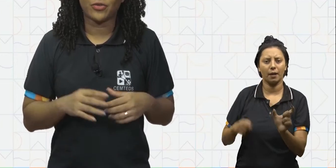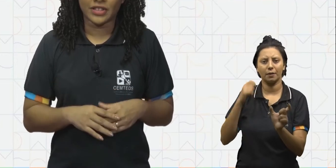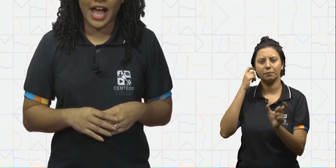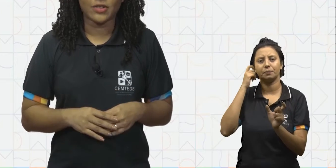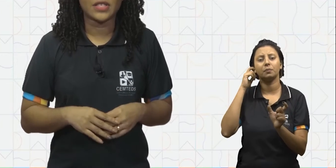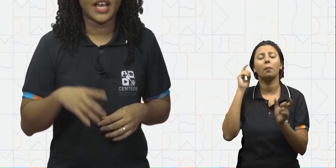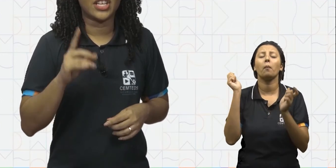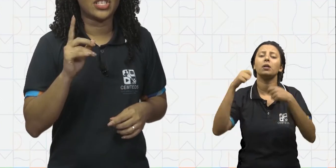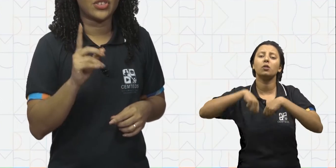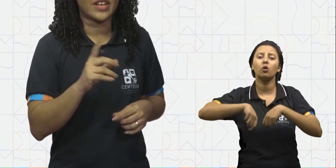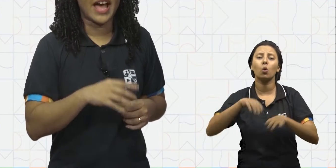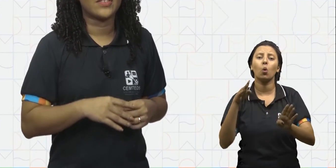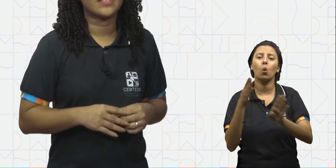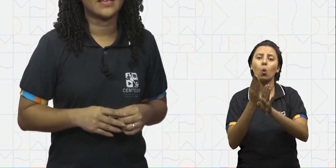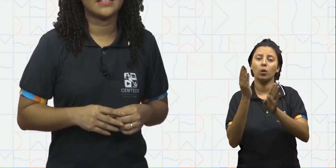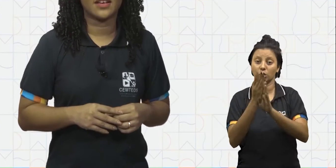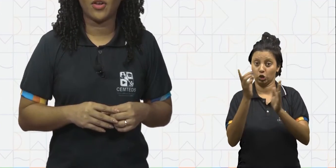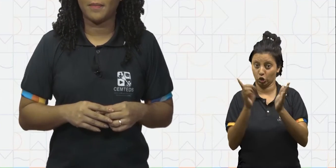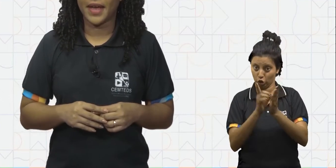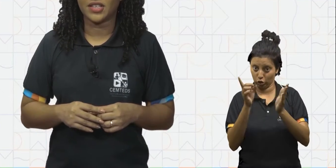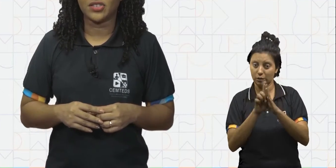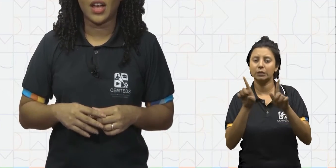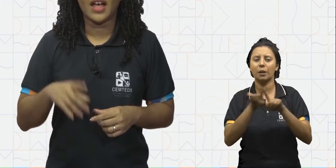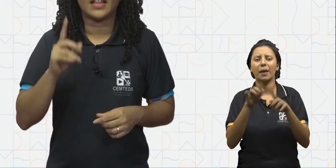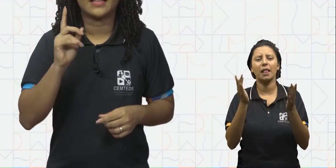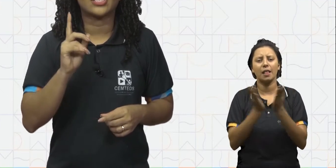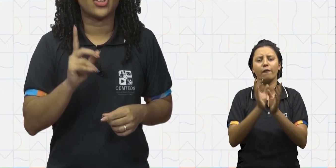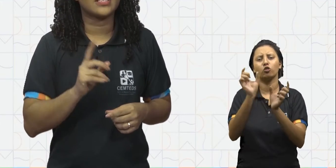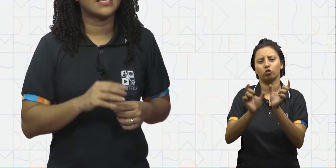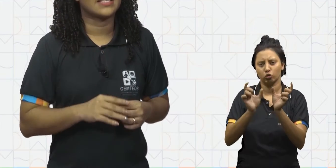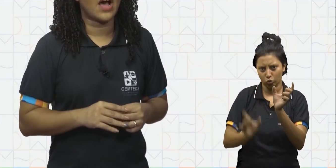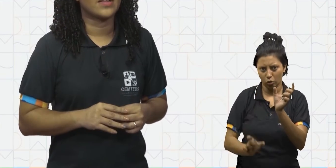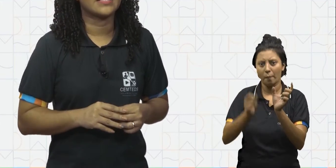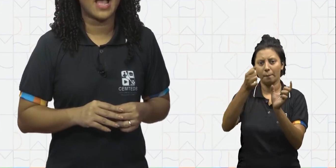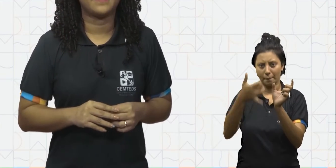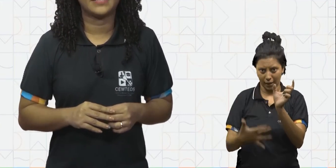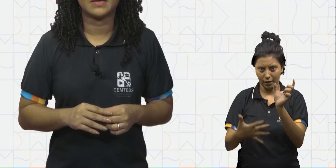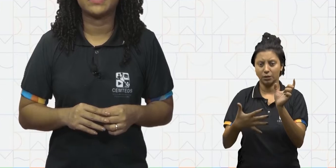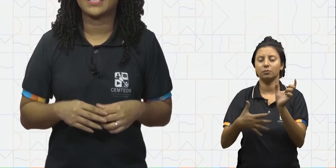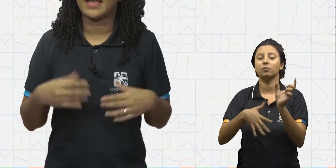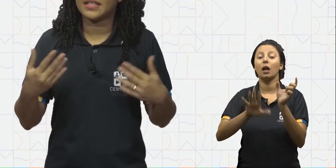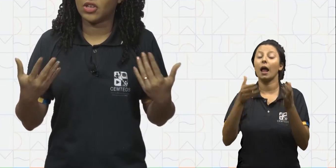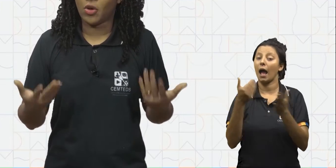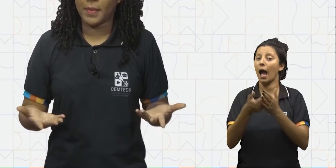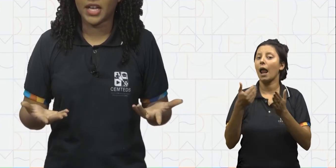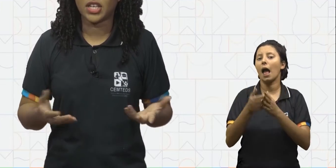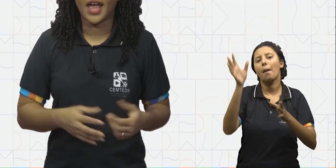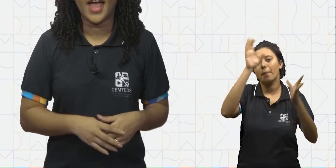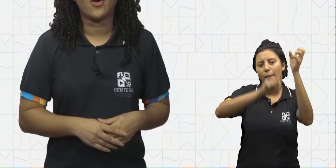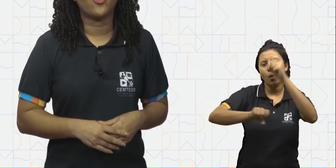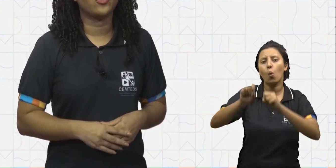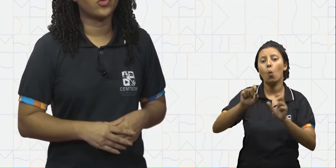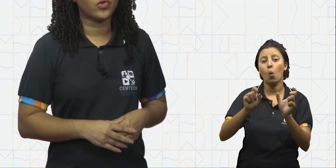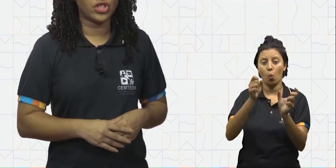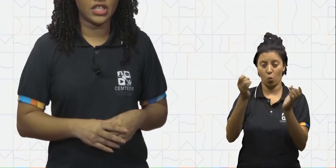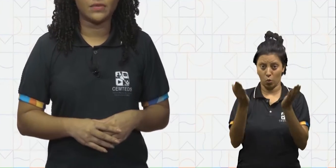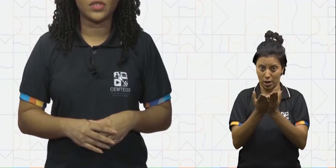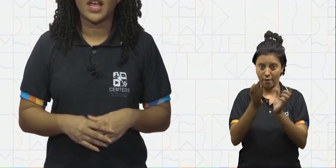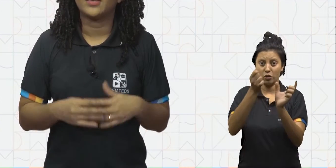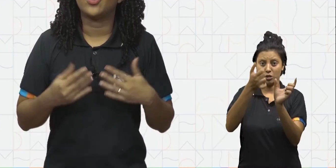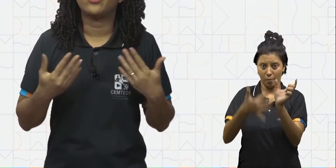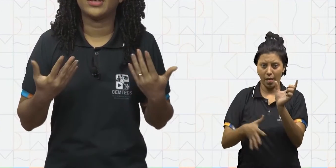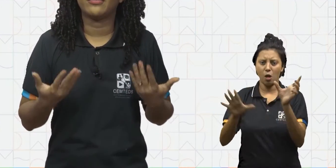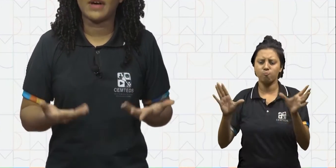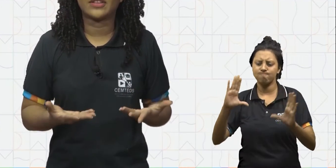podemos encontrá-los em dicionários e enciclopédias. Nas nossas aulas, aprendemos que a enciclopédia é um conjunto de